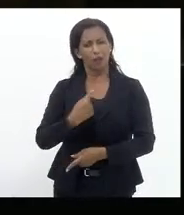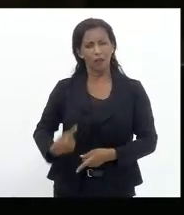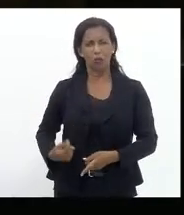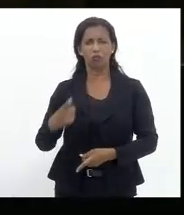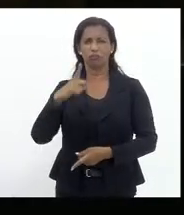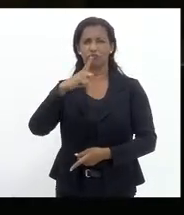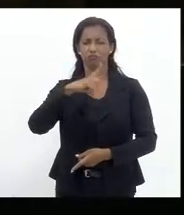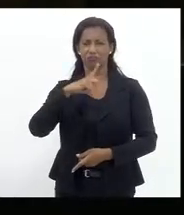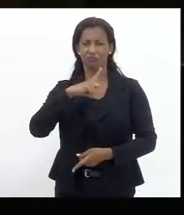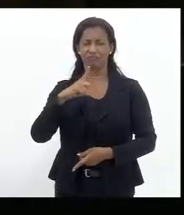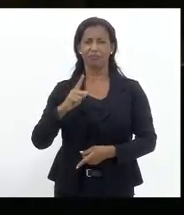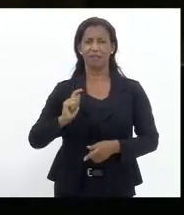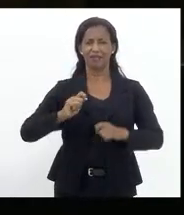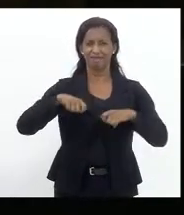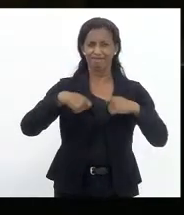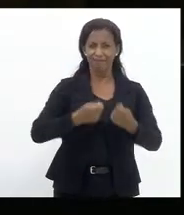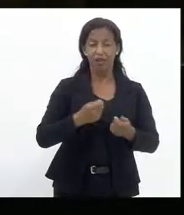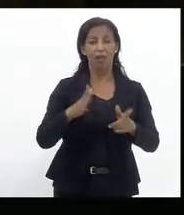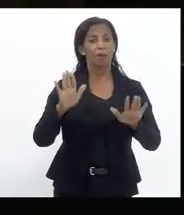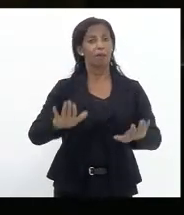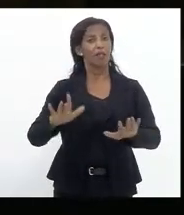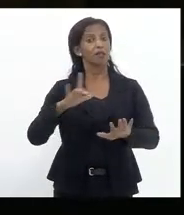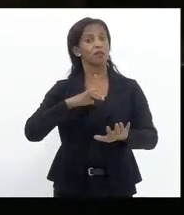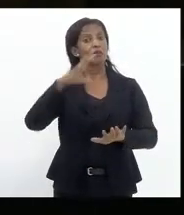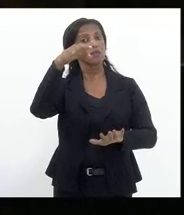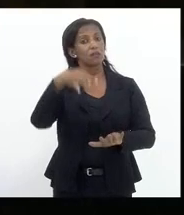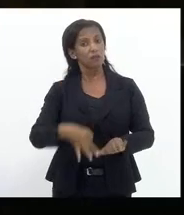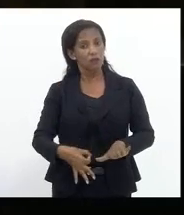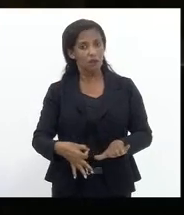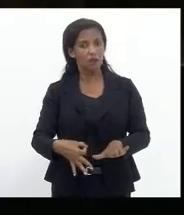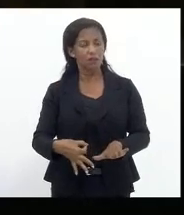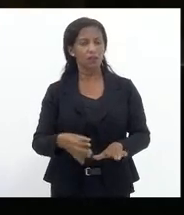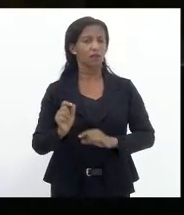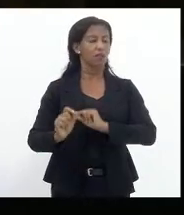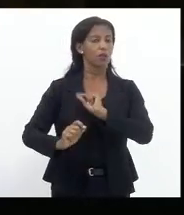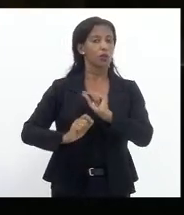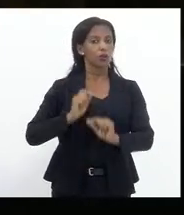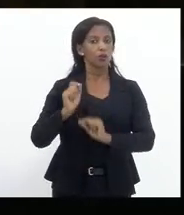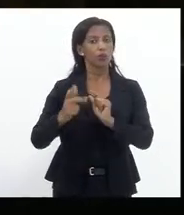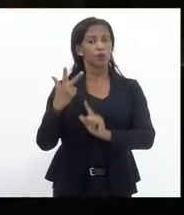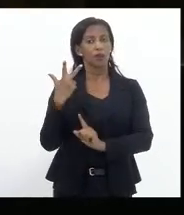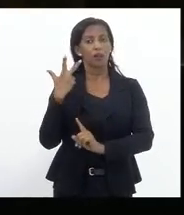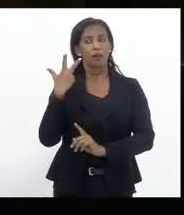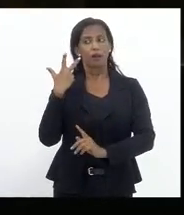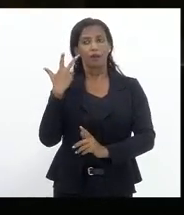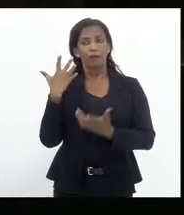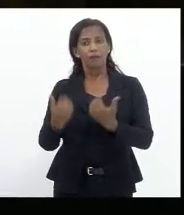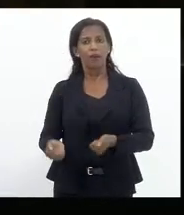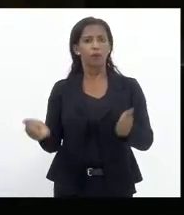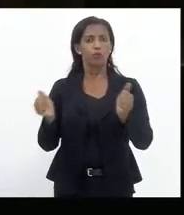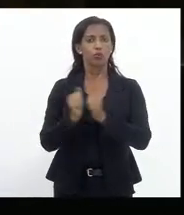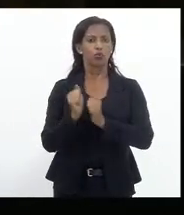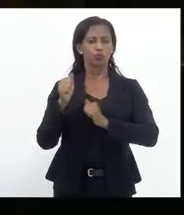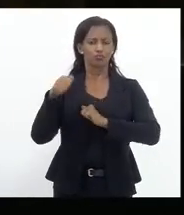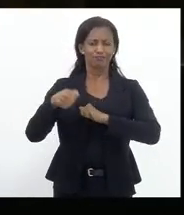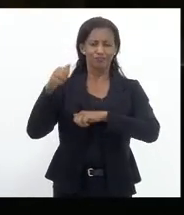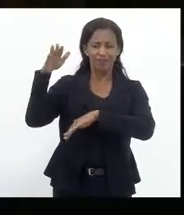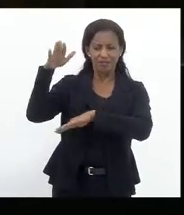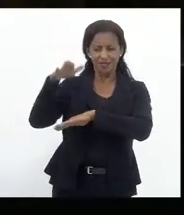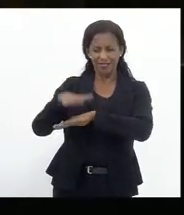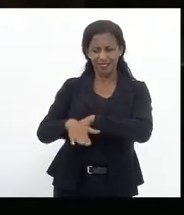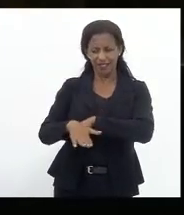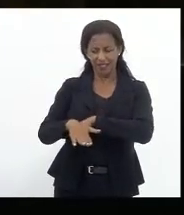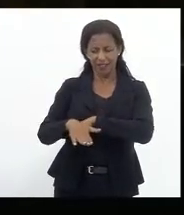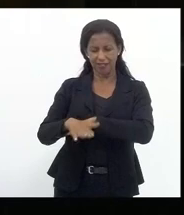enfrenta, mas também tenho certeza que o que vamos fazer hoje aqui nessa tarde é